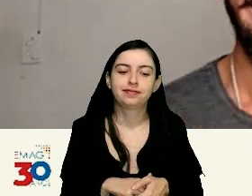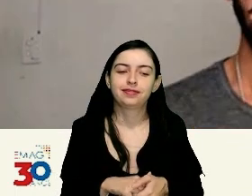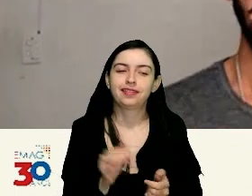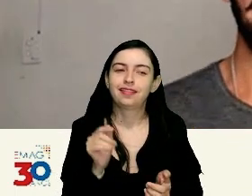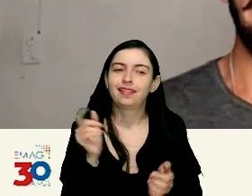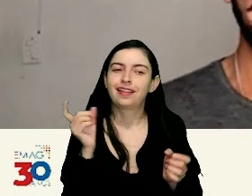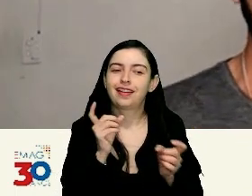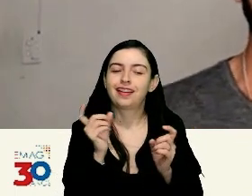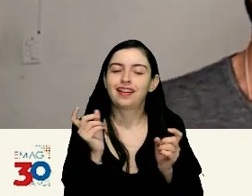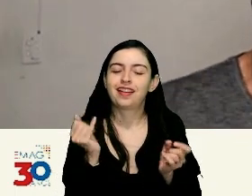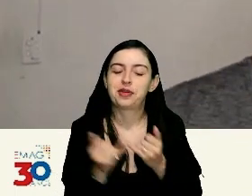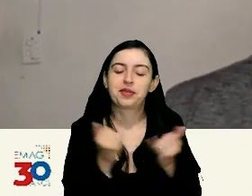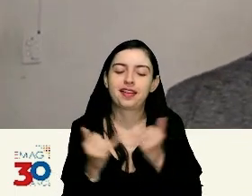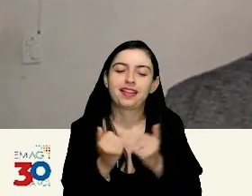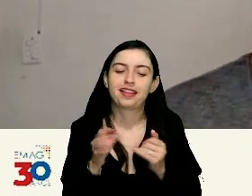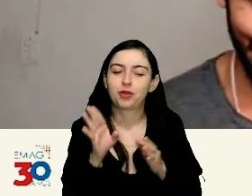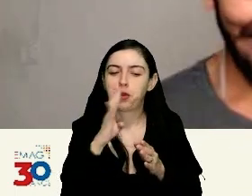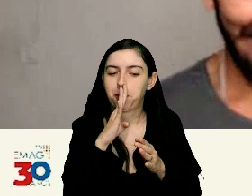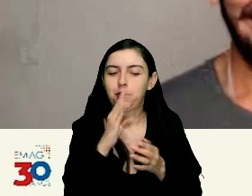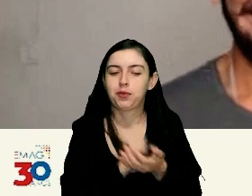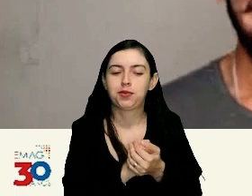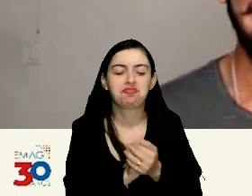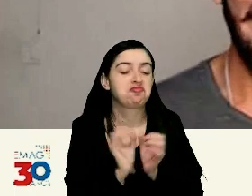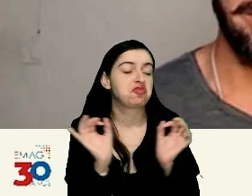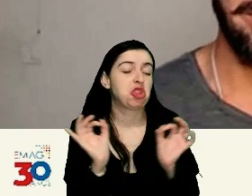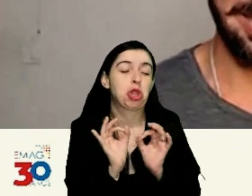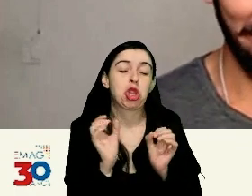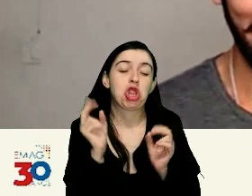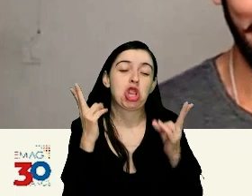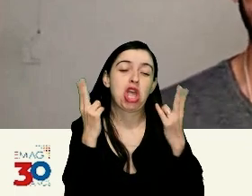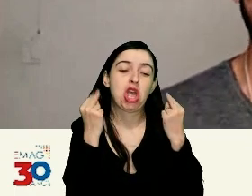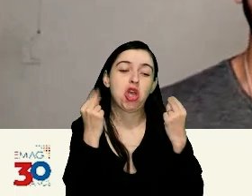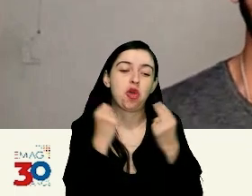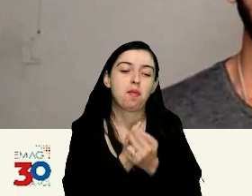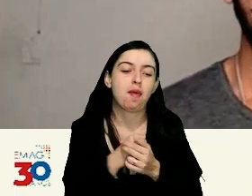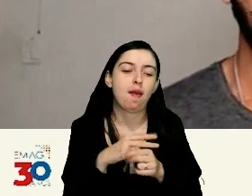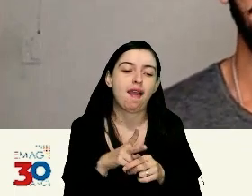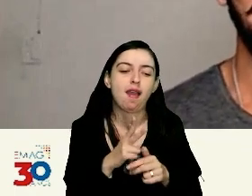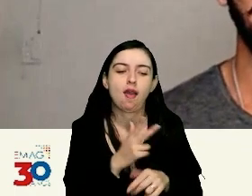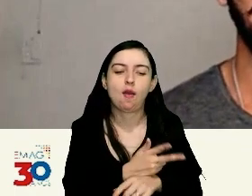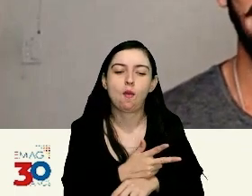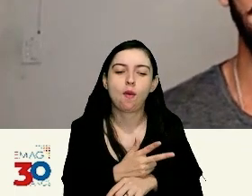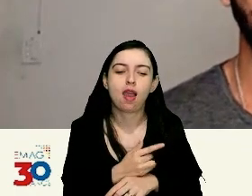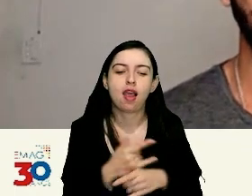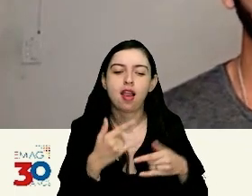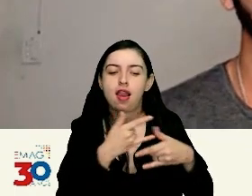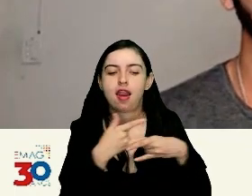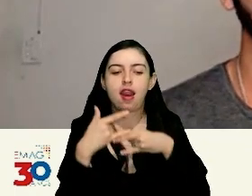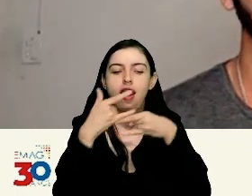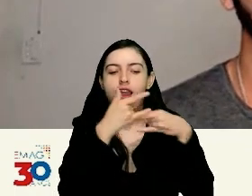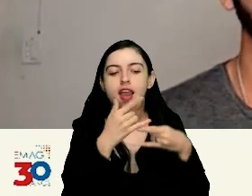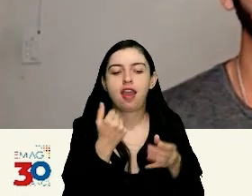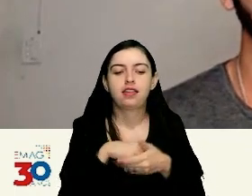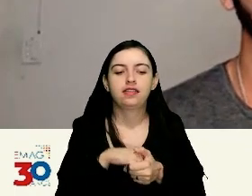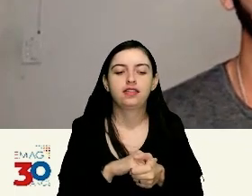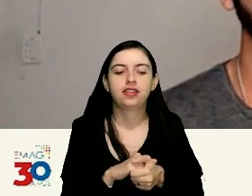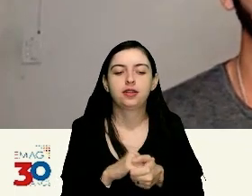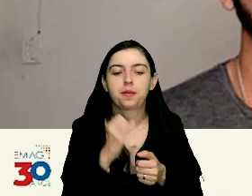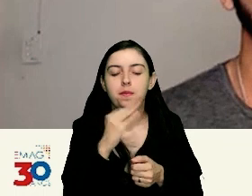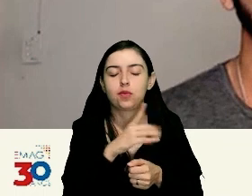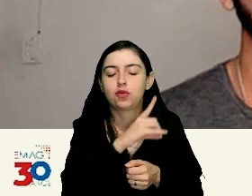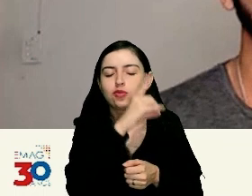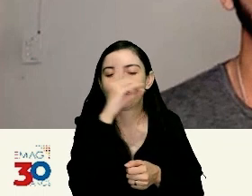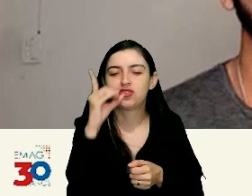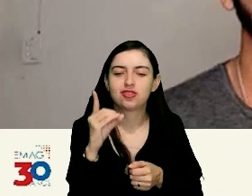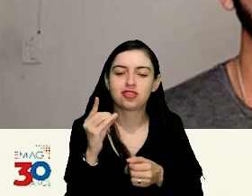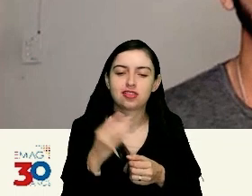É o clássico hoje em dia das lives e dos encontros online. Bom dia a todos. Um prazer estar aqui com